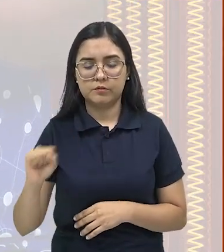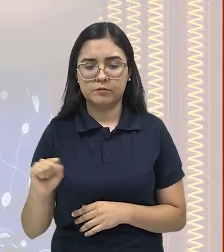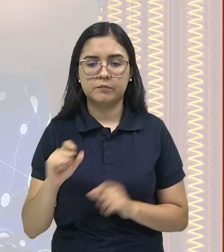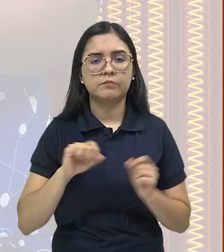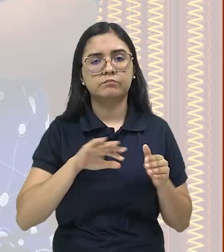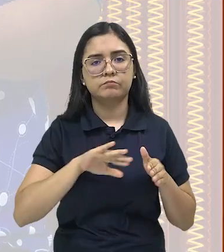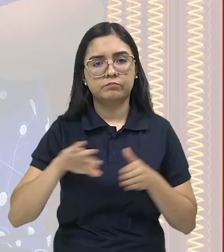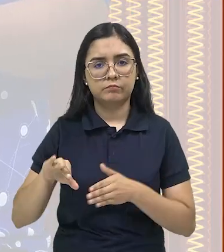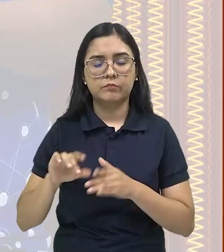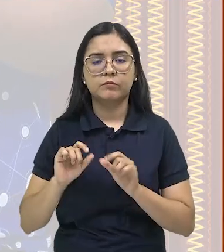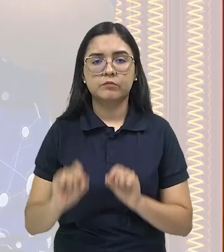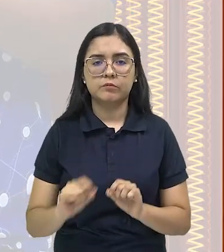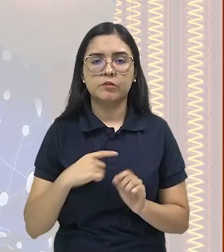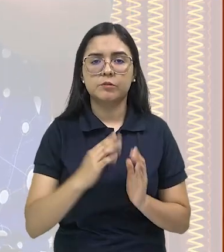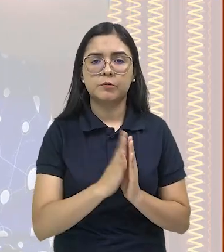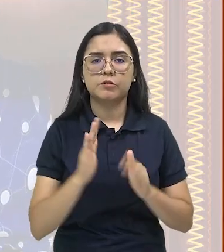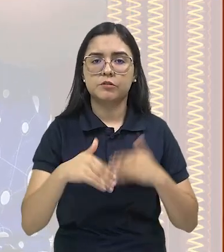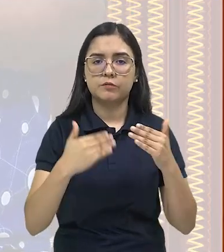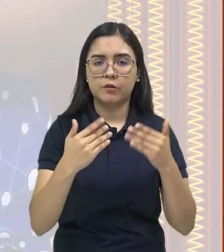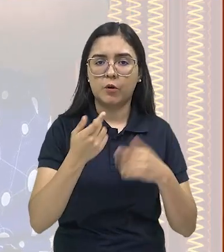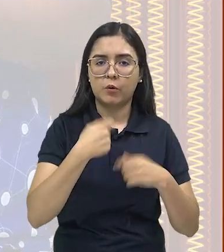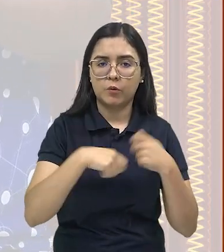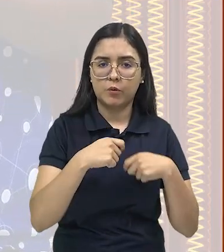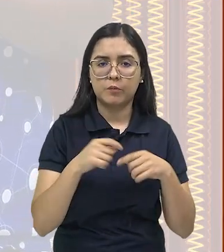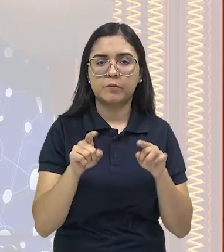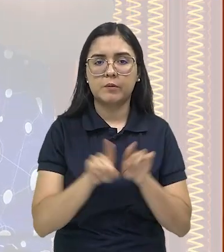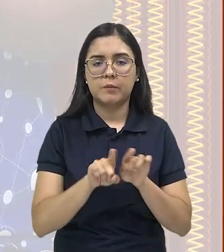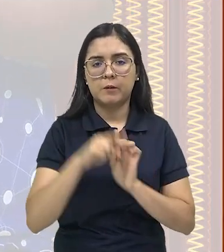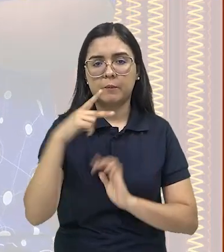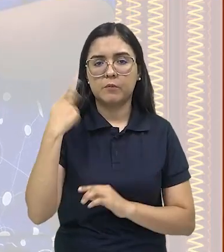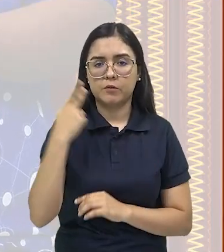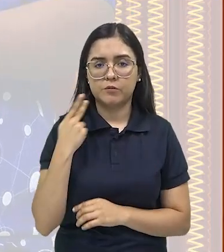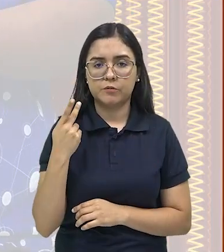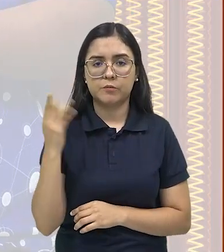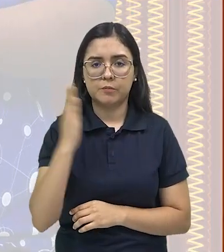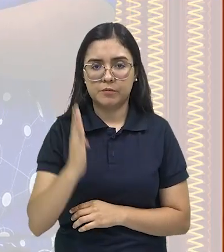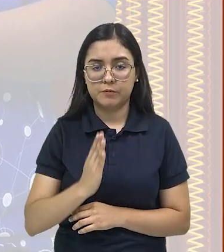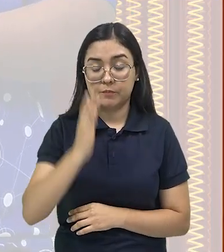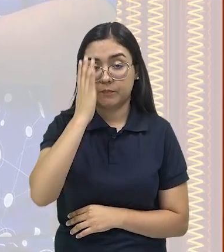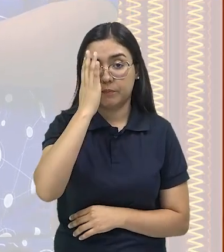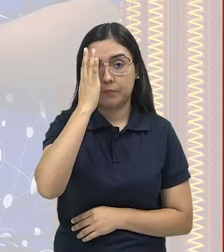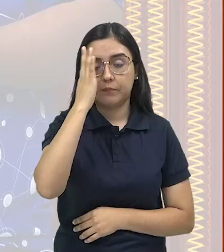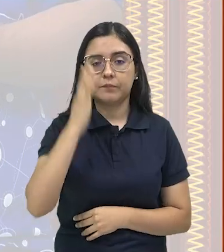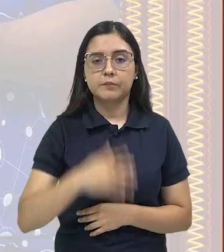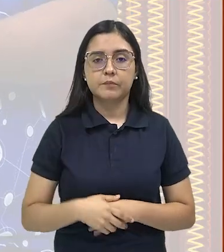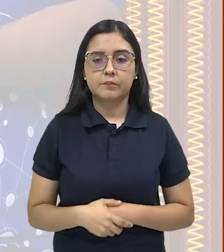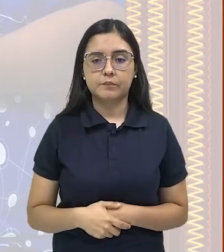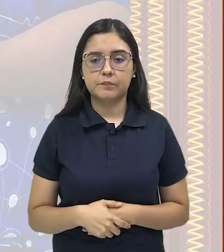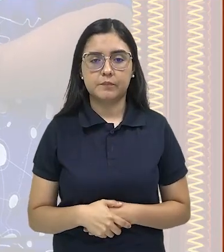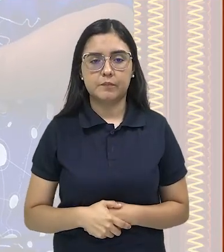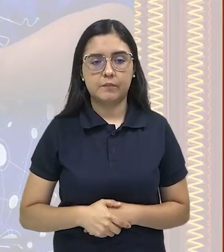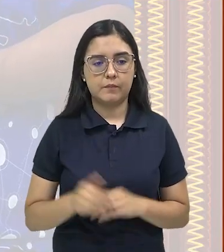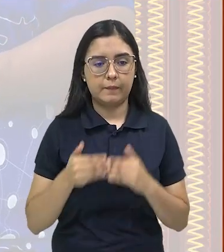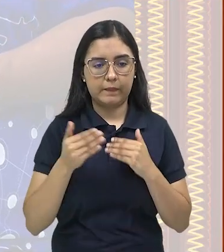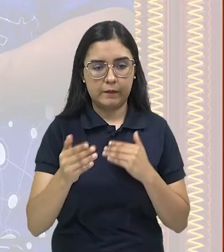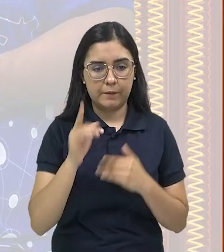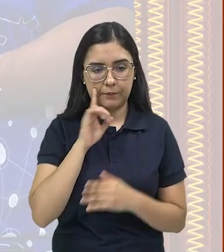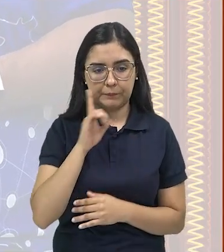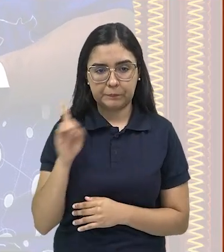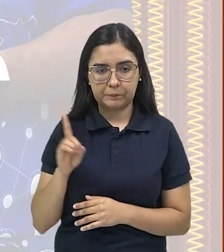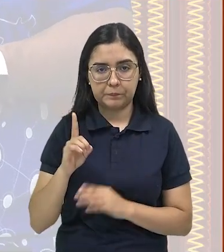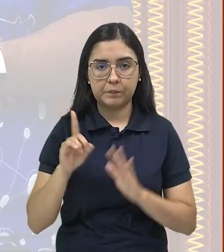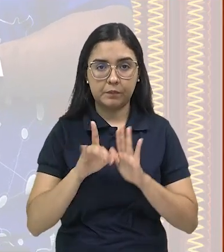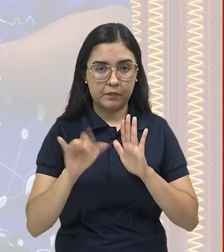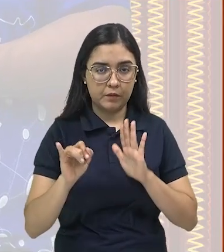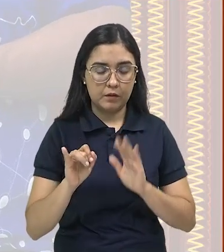dos processos de desenvolvimento econômico e político do Brasil, tá bom? O que mais nós vamos ter ainda sobre a Lei de